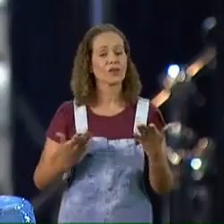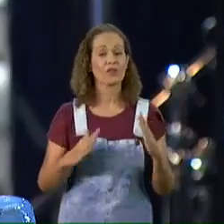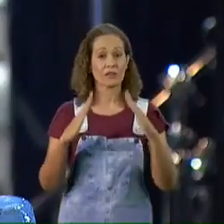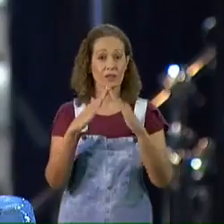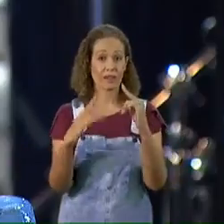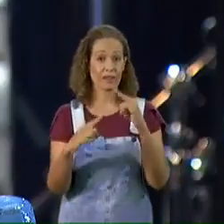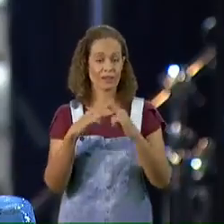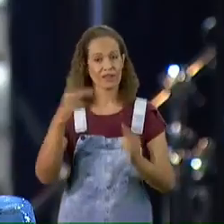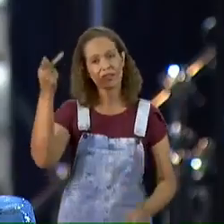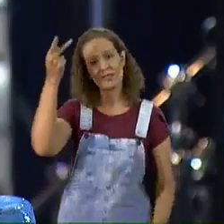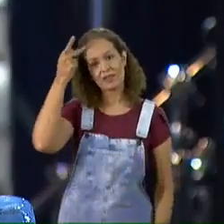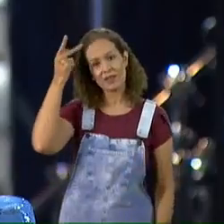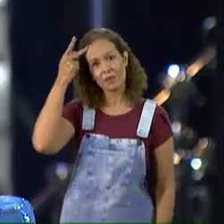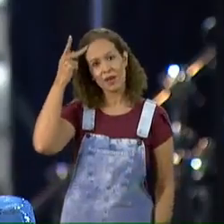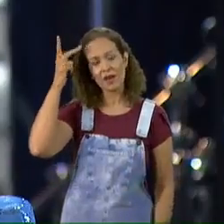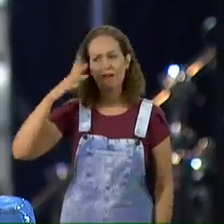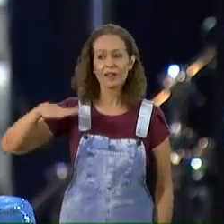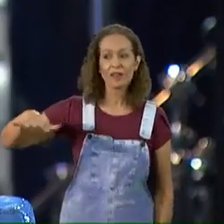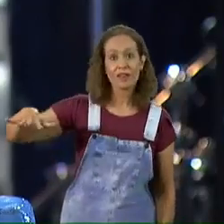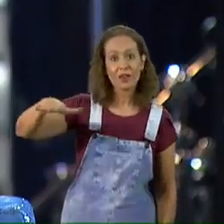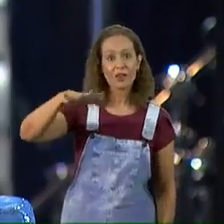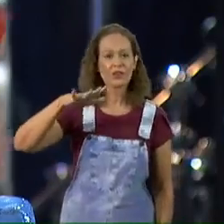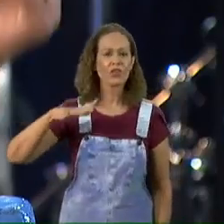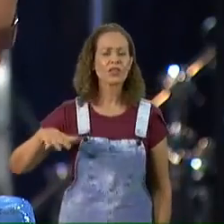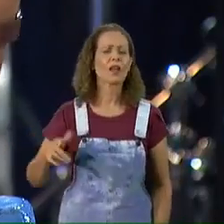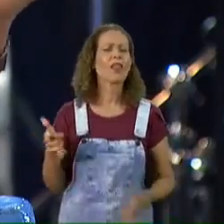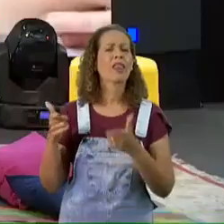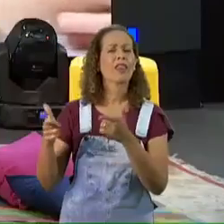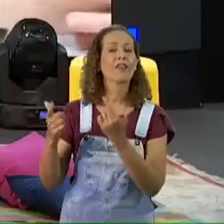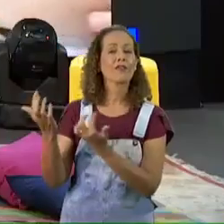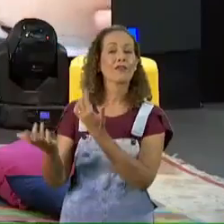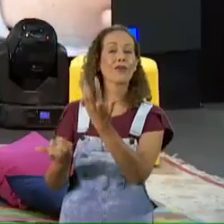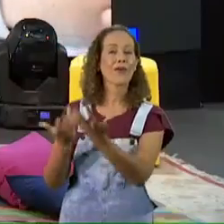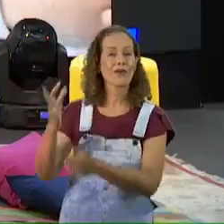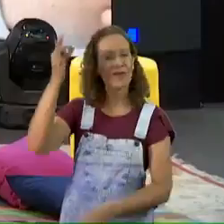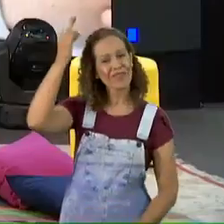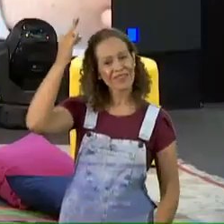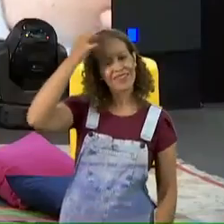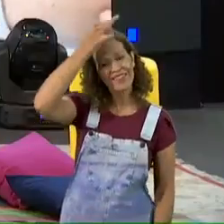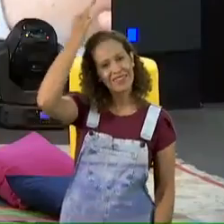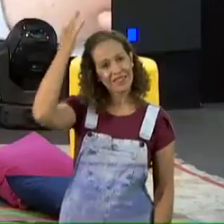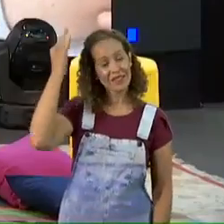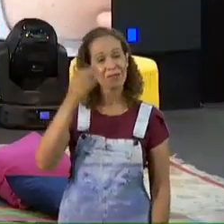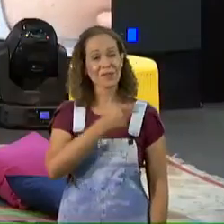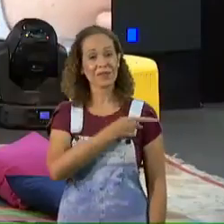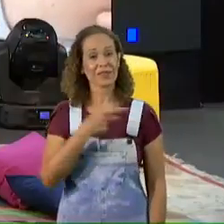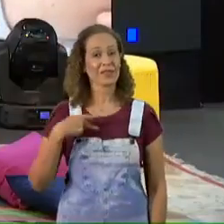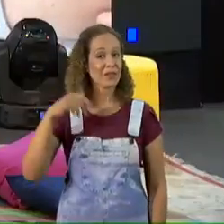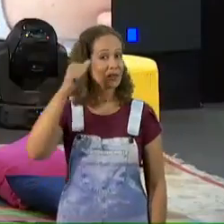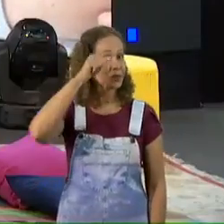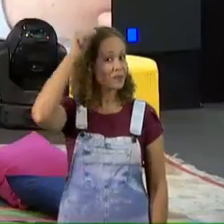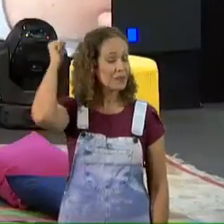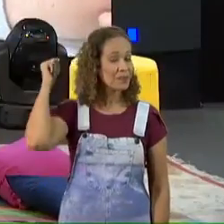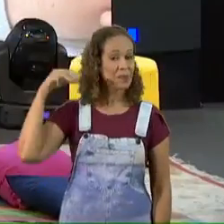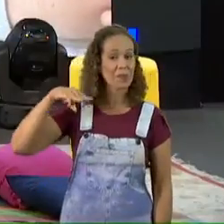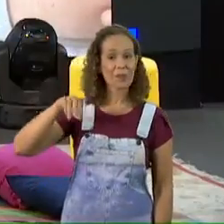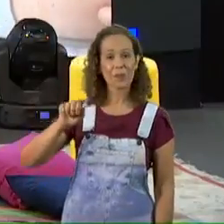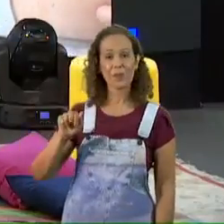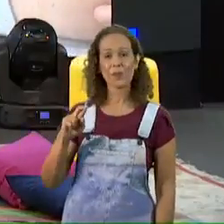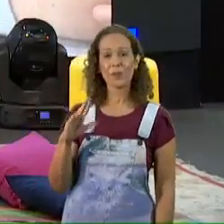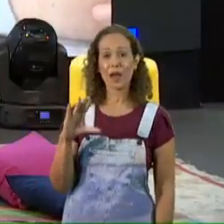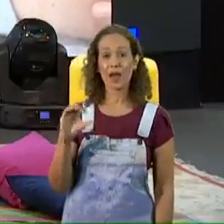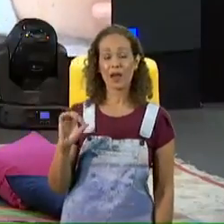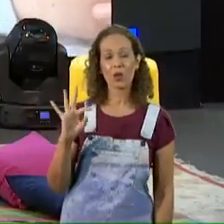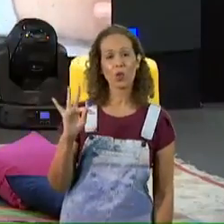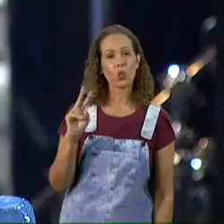Marco Túlio, regional do Fogo, né, Lu? Regional do Fogo, glória a Deus. Você que está aí nos acompanhando, assistindo,